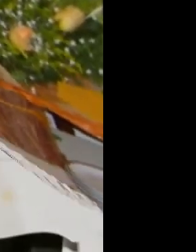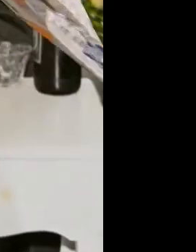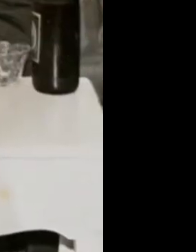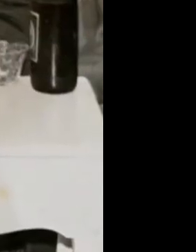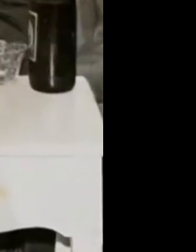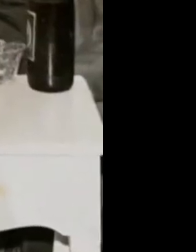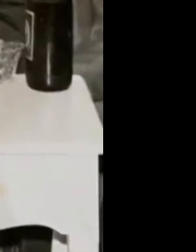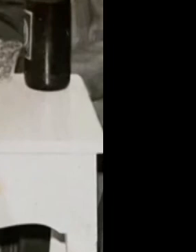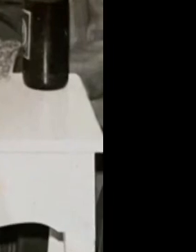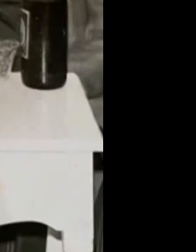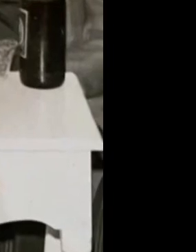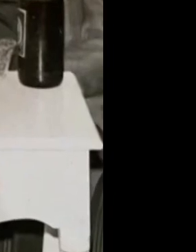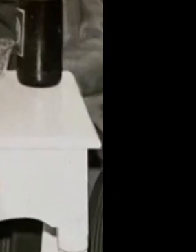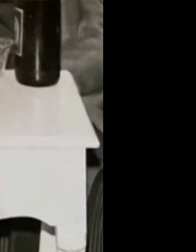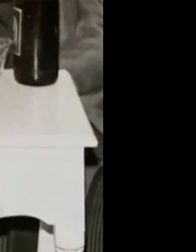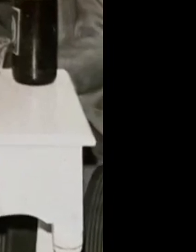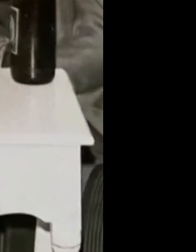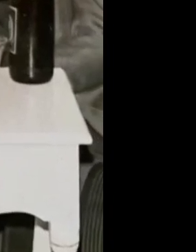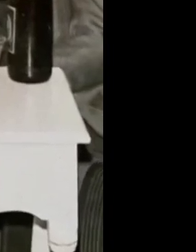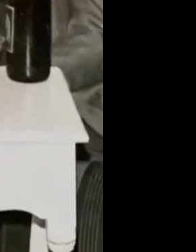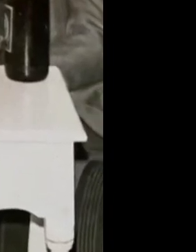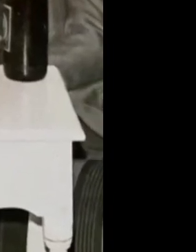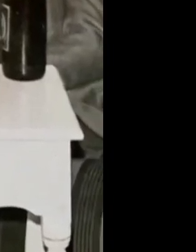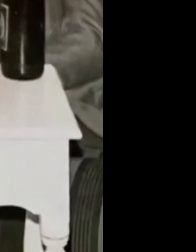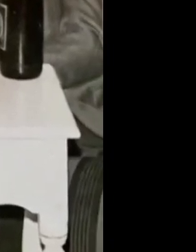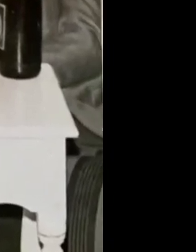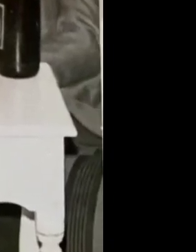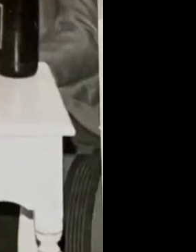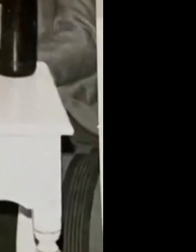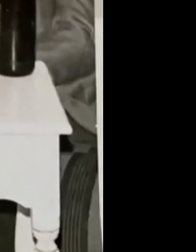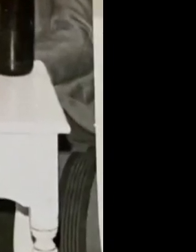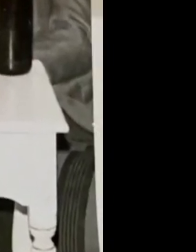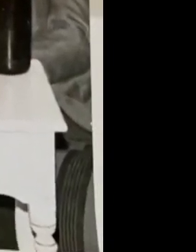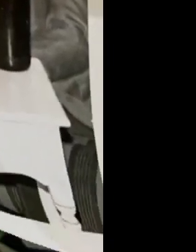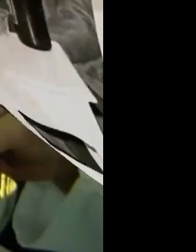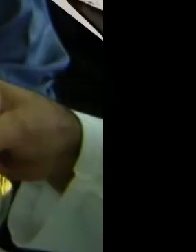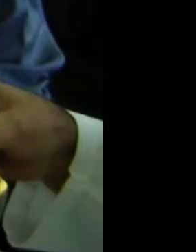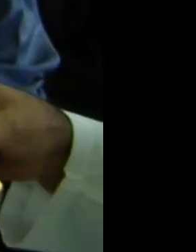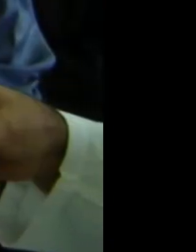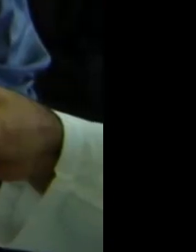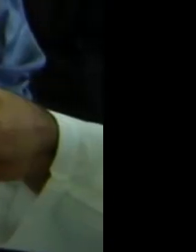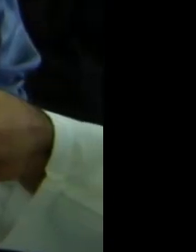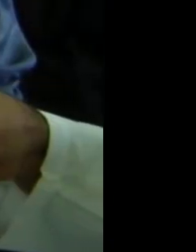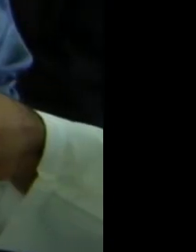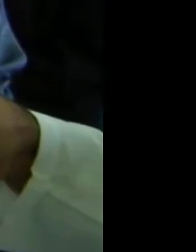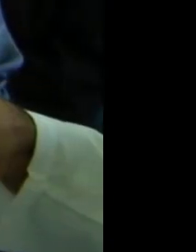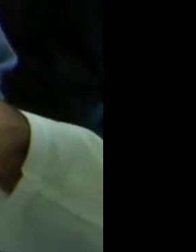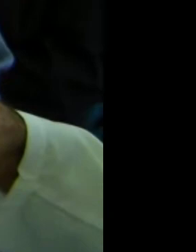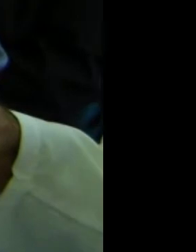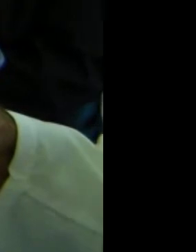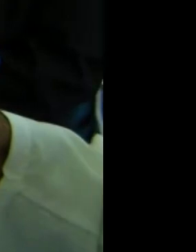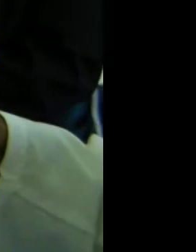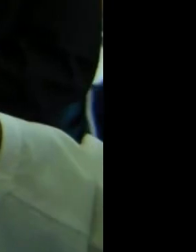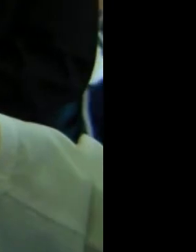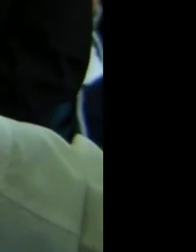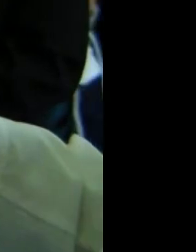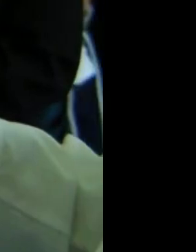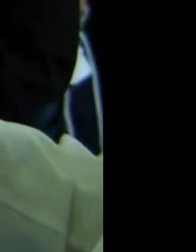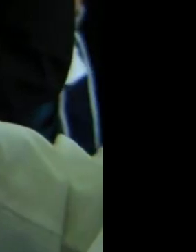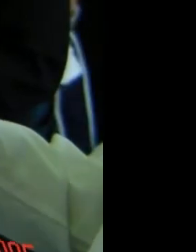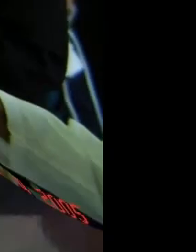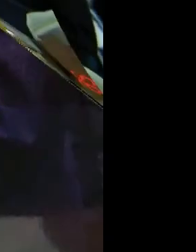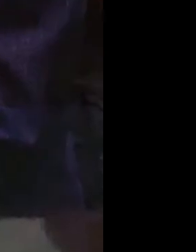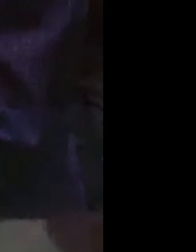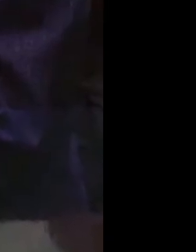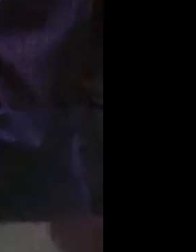vida, essa dor tão doída não doía assim. Agora resta uma mesa